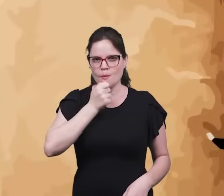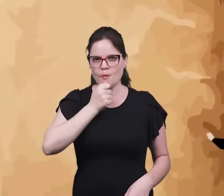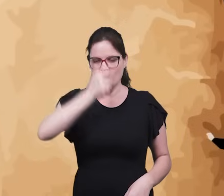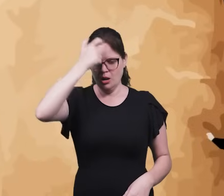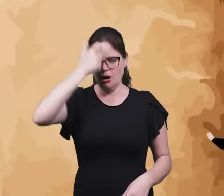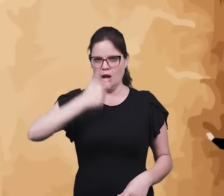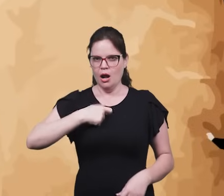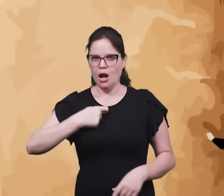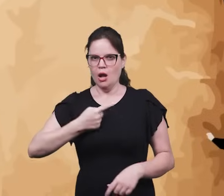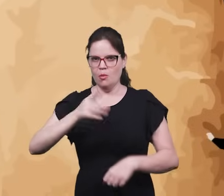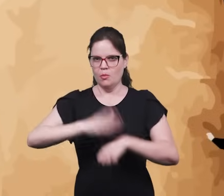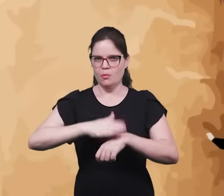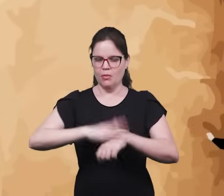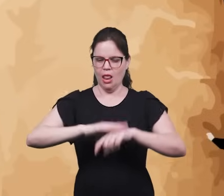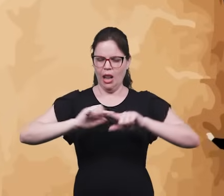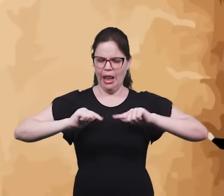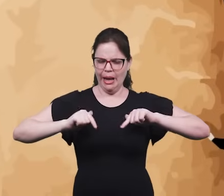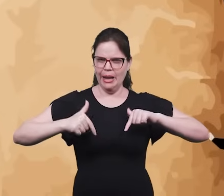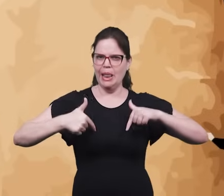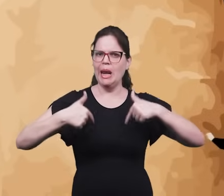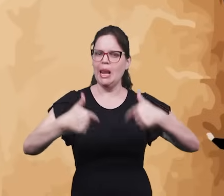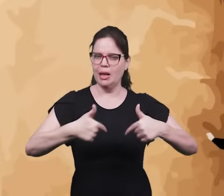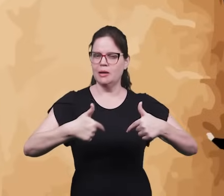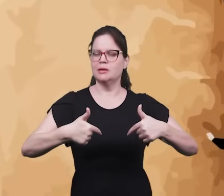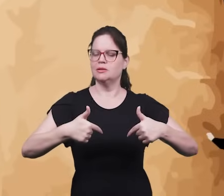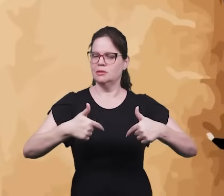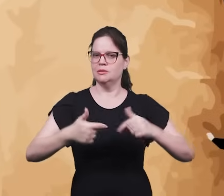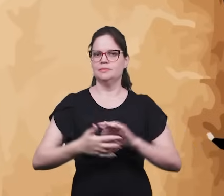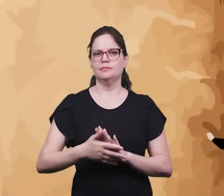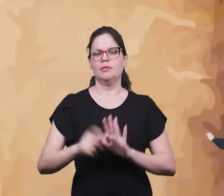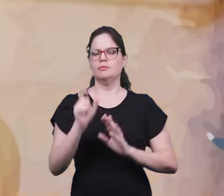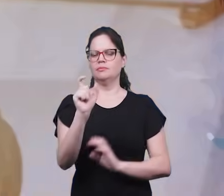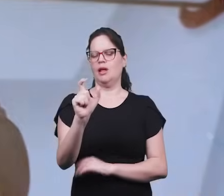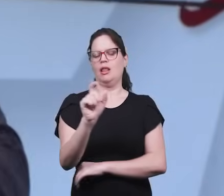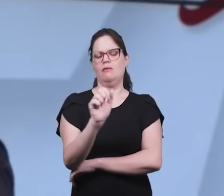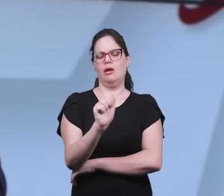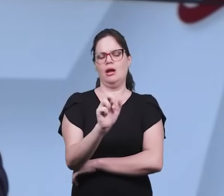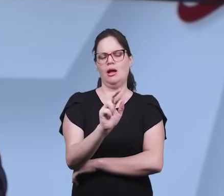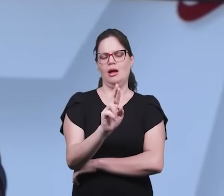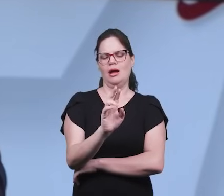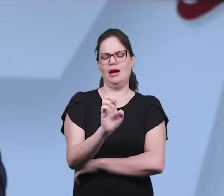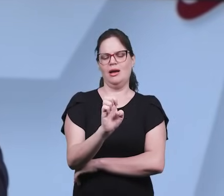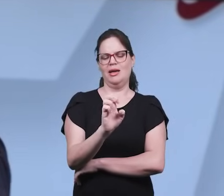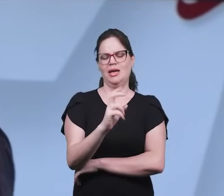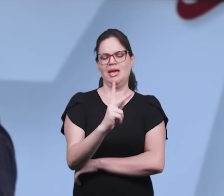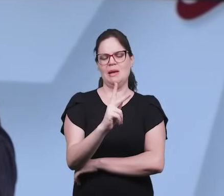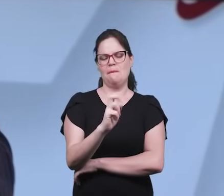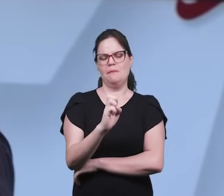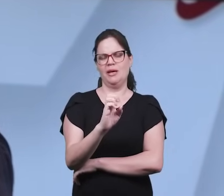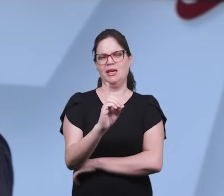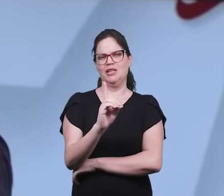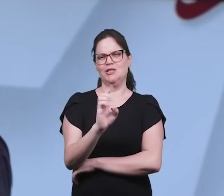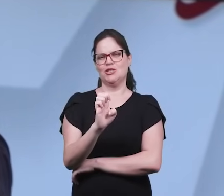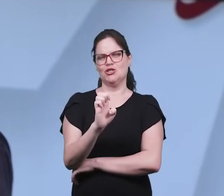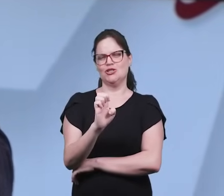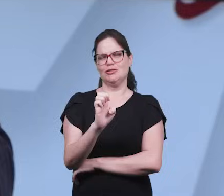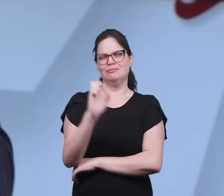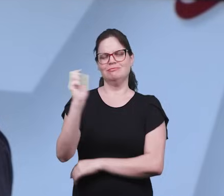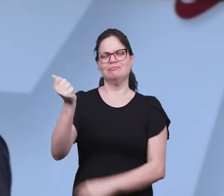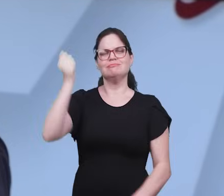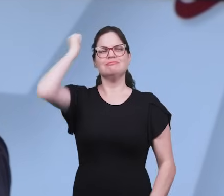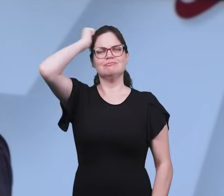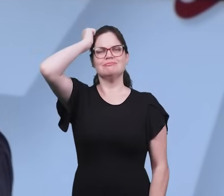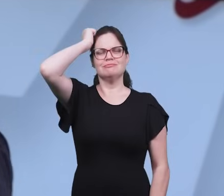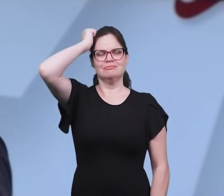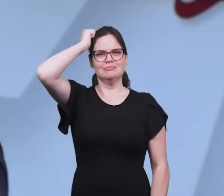contra eles com a espada da minha boca. A palavra é arrepende-te. Deus sempre quis e sempre